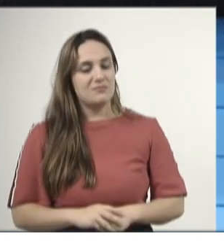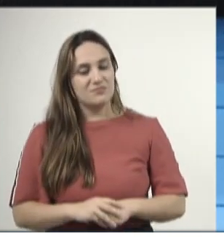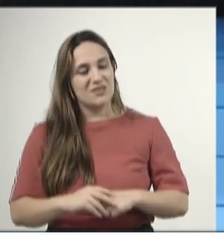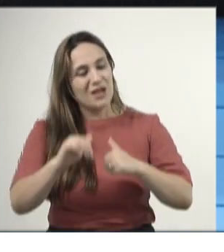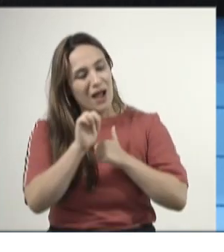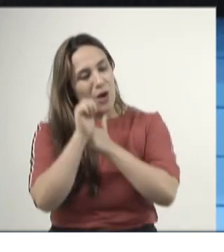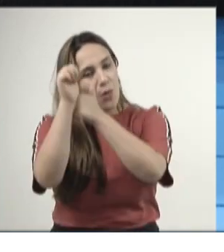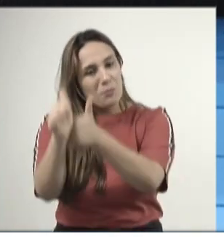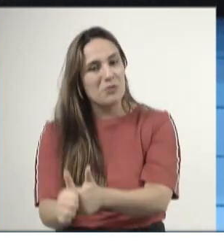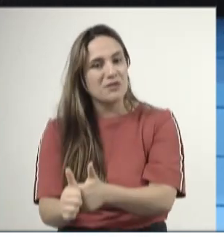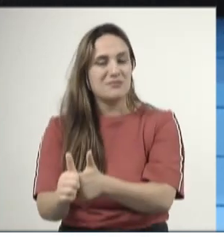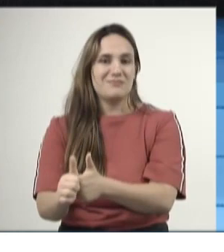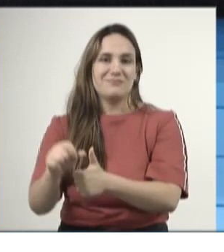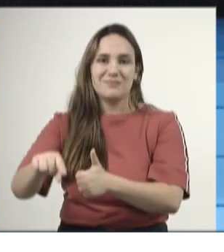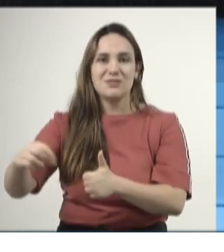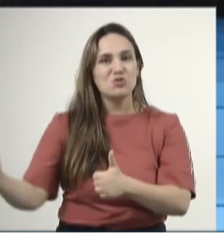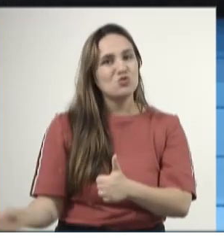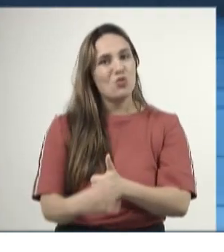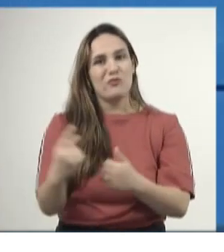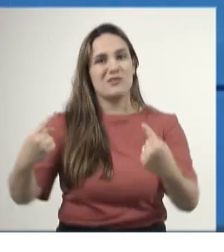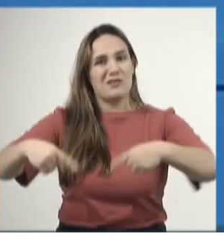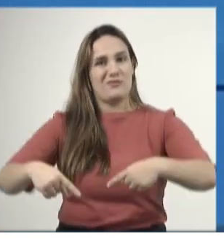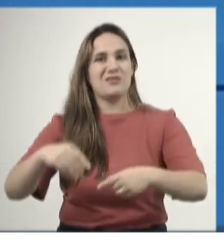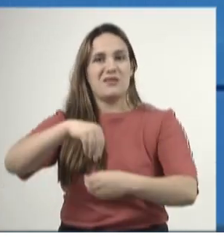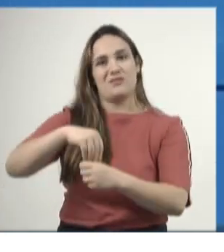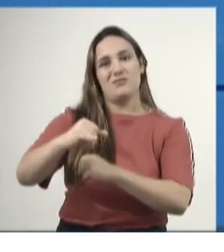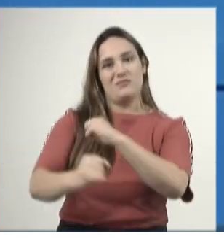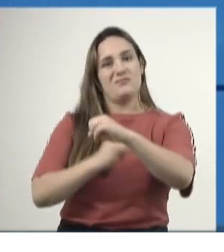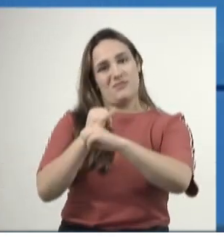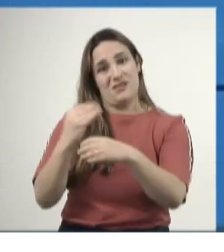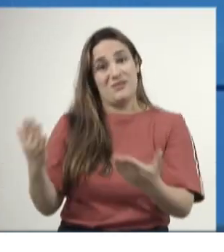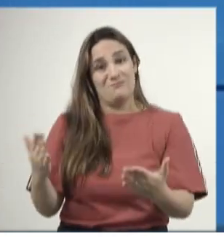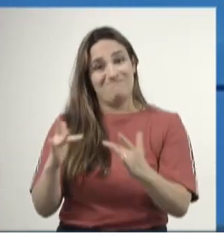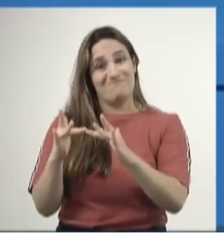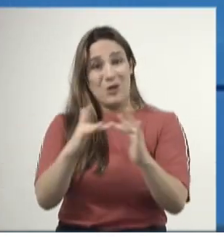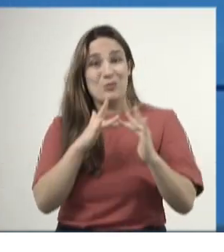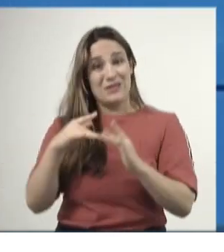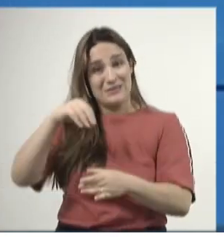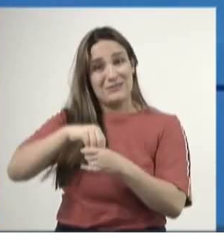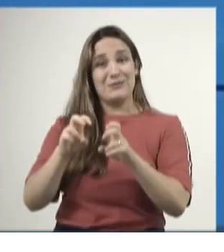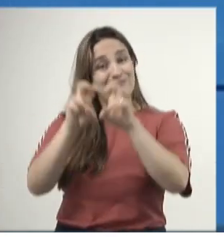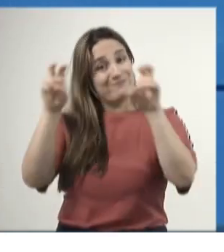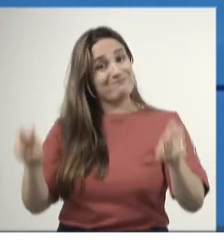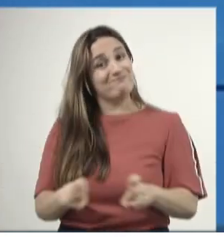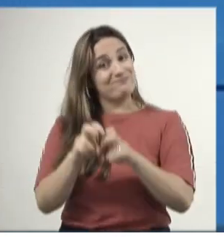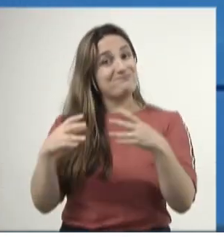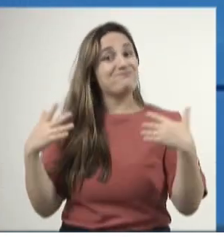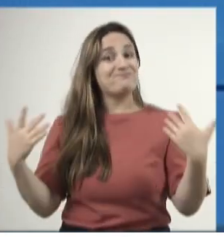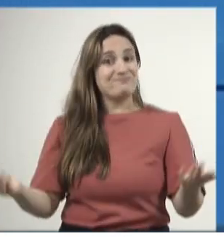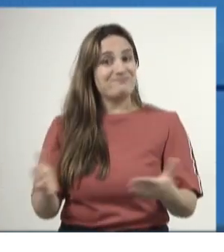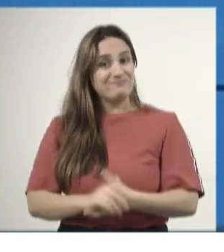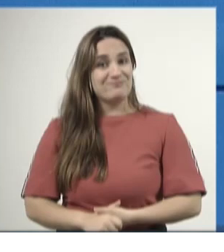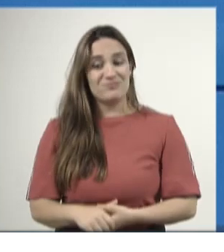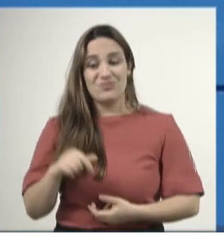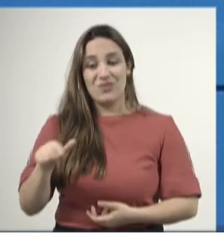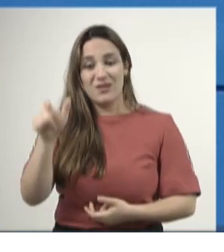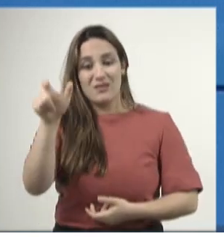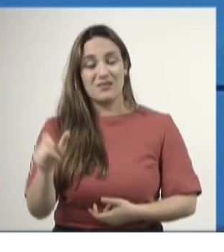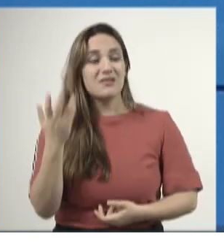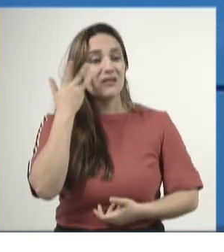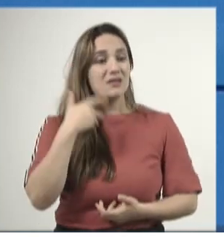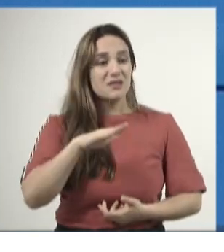acompanhem, alcancem esse desafio dessa criança virtual. E quem é essa